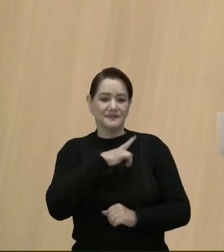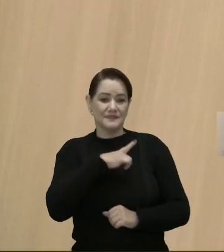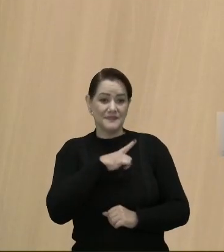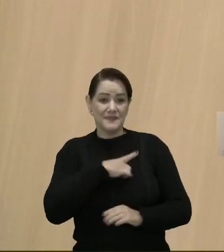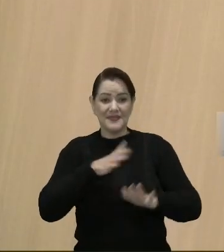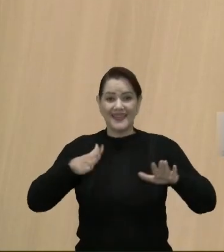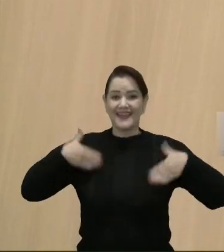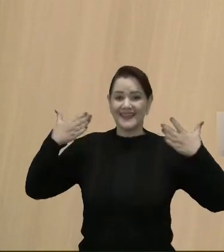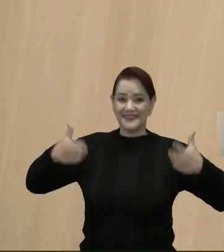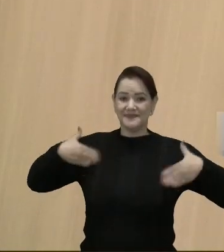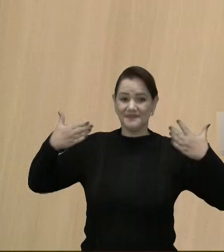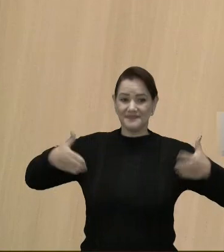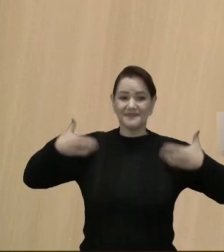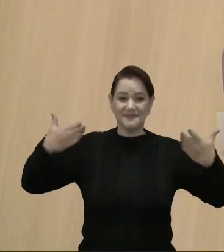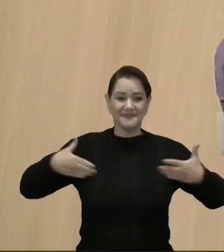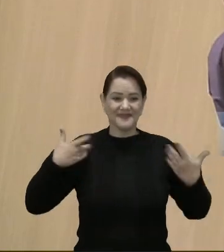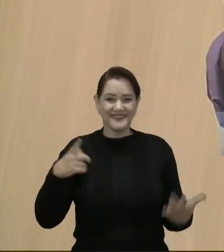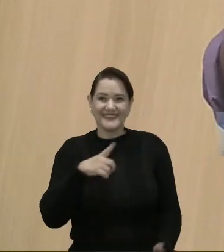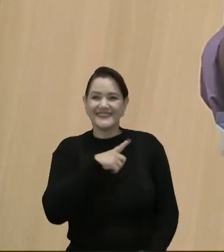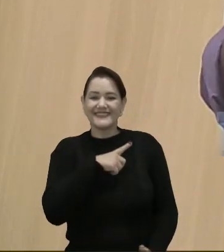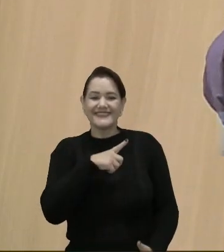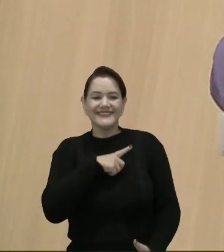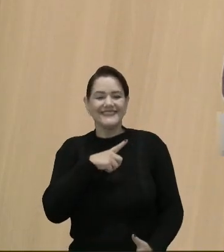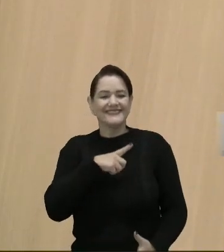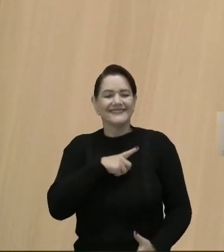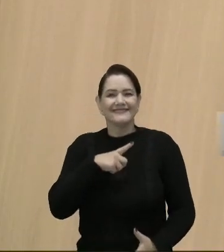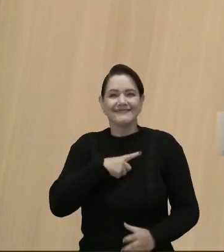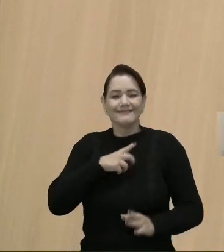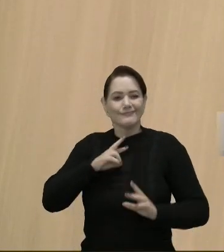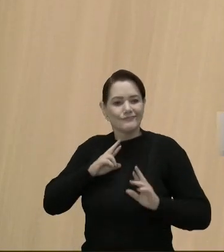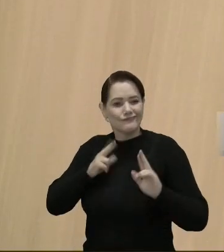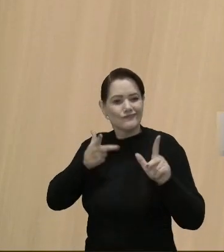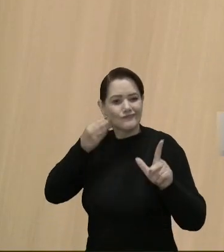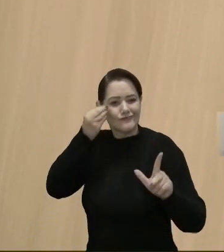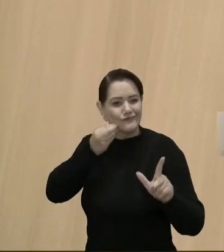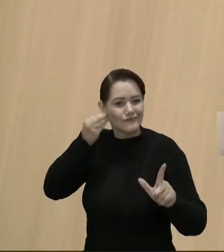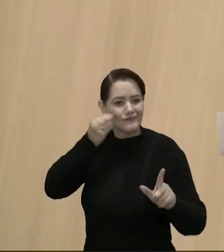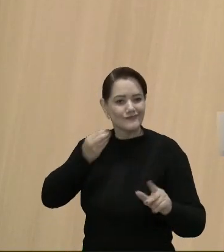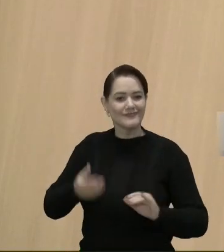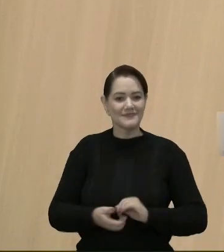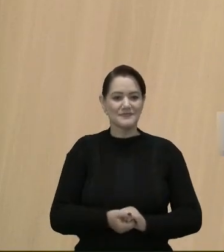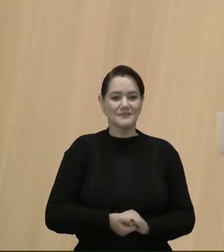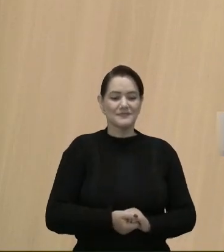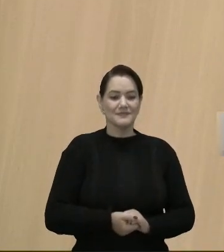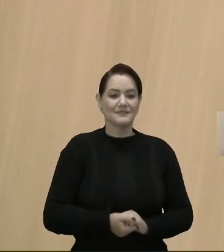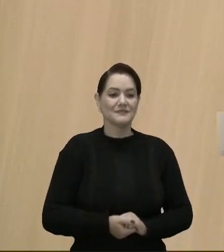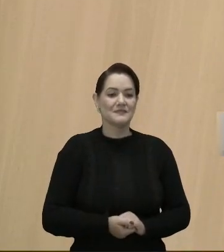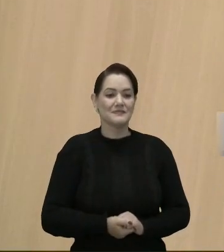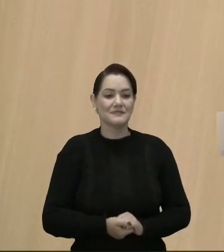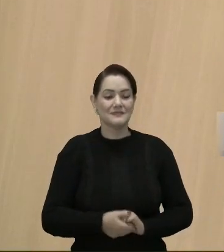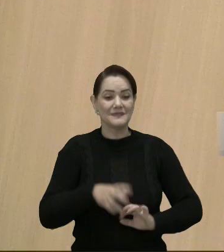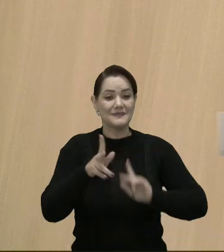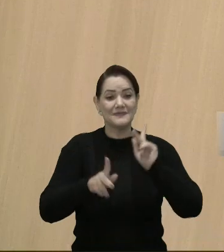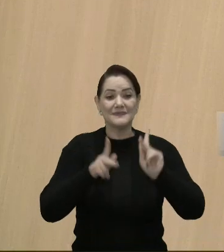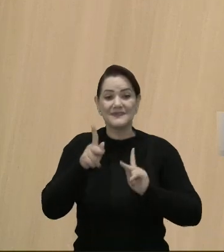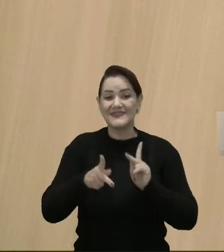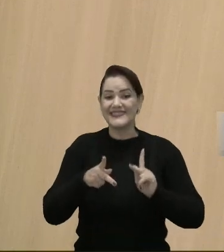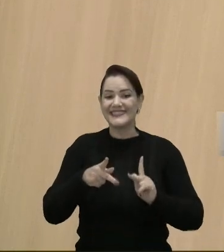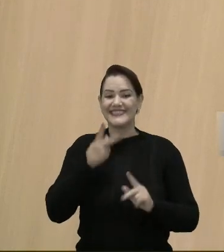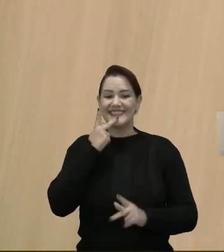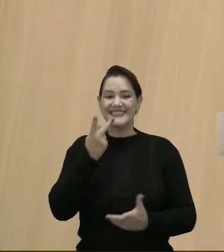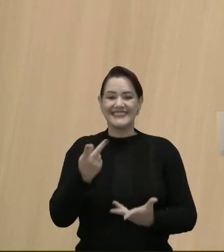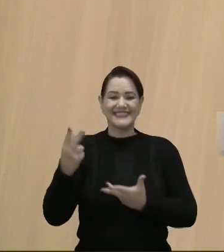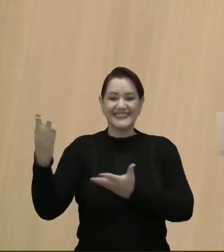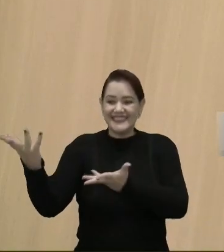para que ele tenha uma expectativa diferente. Porque as pessoas... eu costumo falar que nós, a